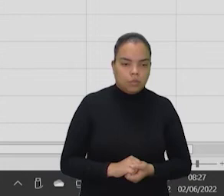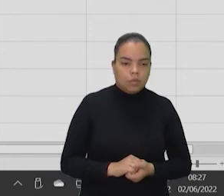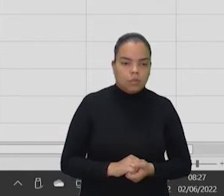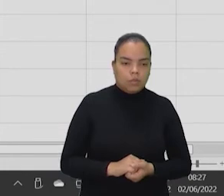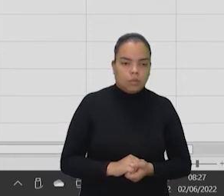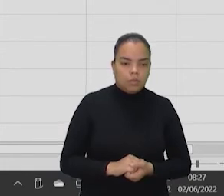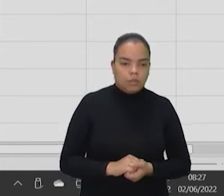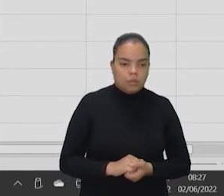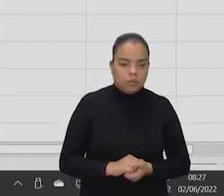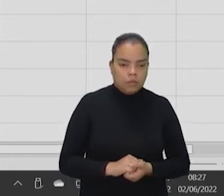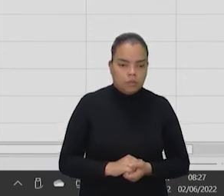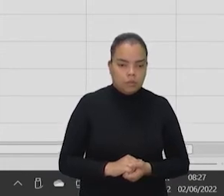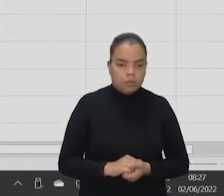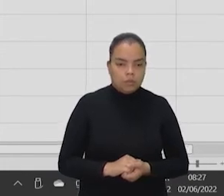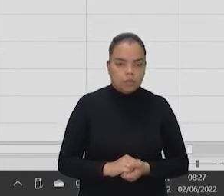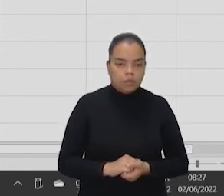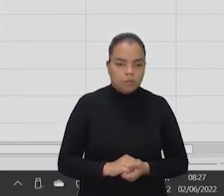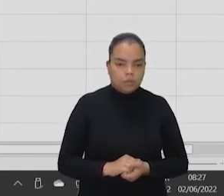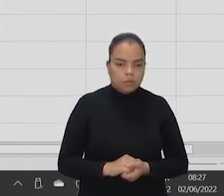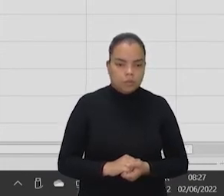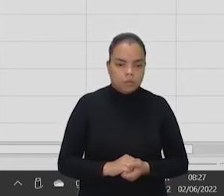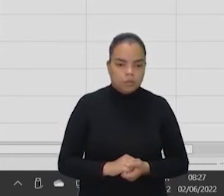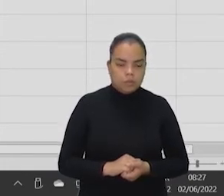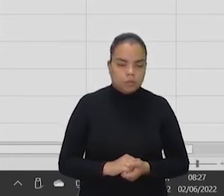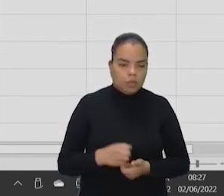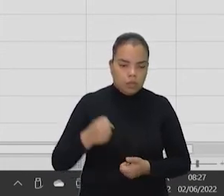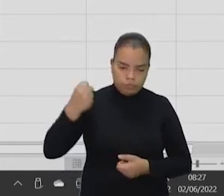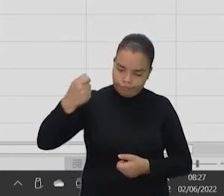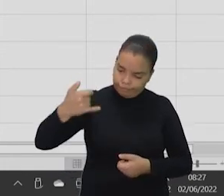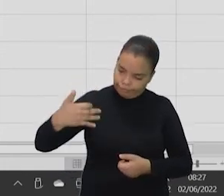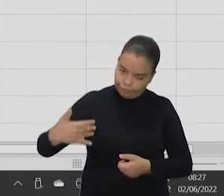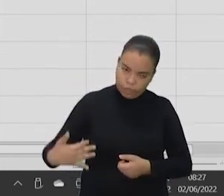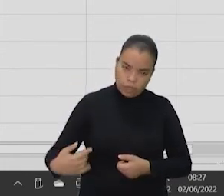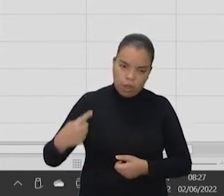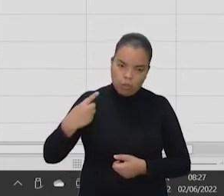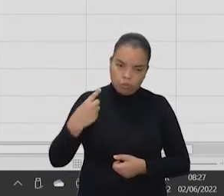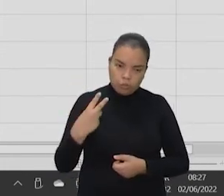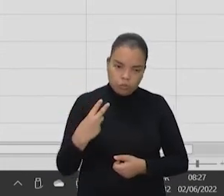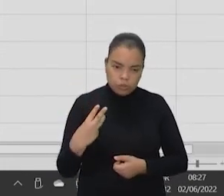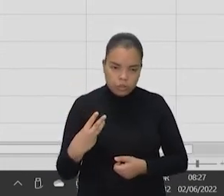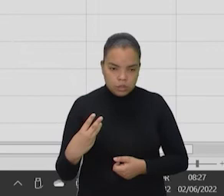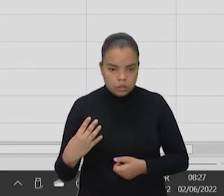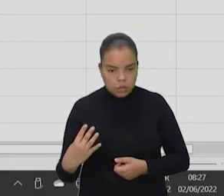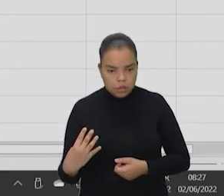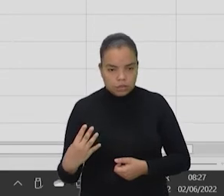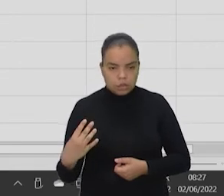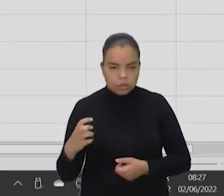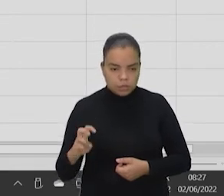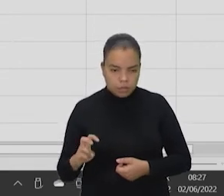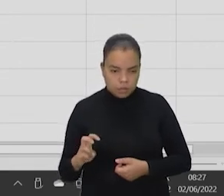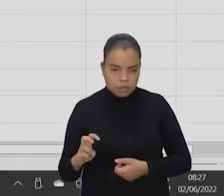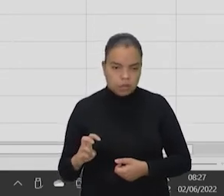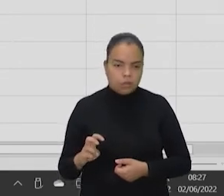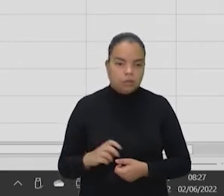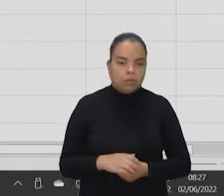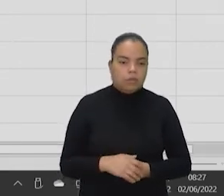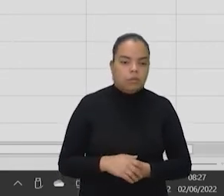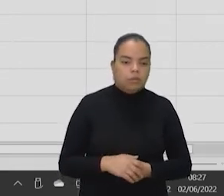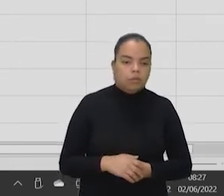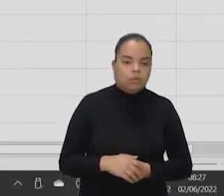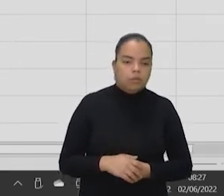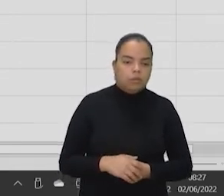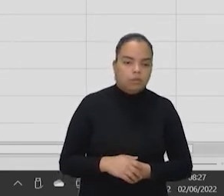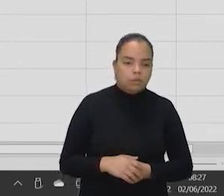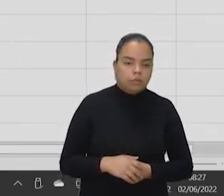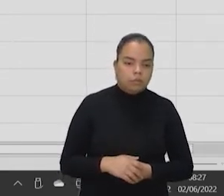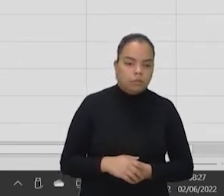mês, 2 meses, 3. Nós vamos calcular igual o exercício aí, pediu 5 meses, mas a gente vai fazer um gráfico